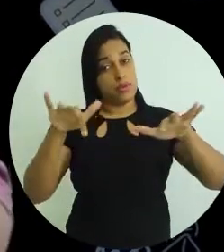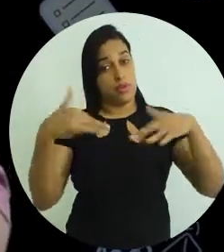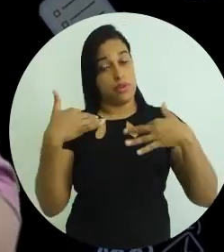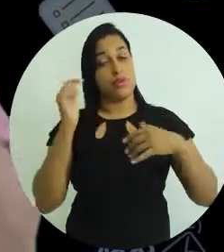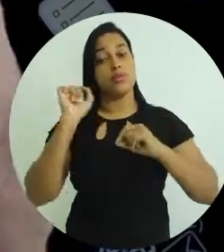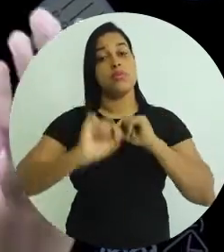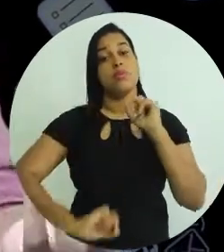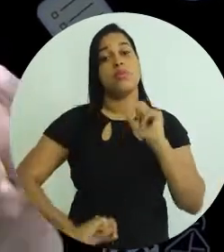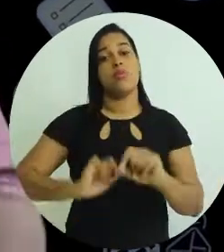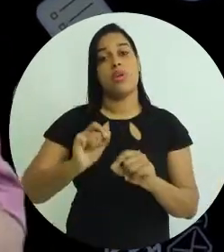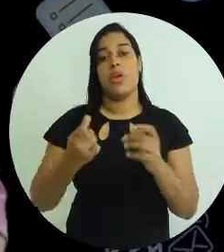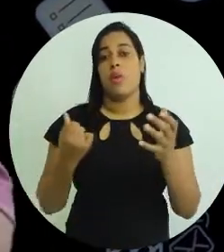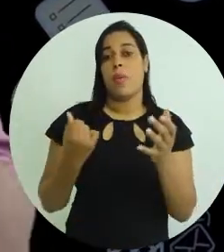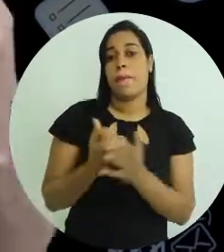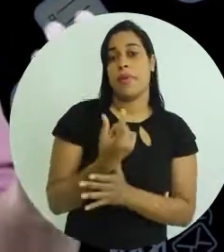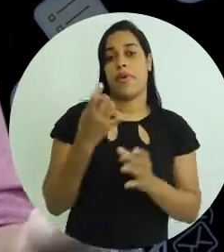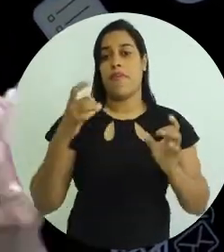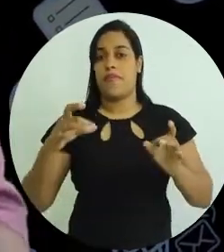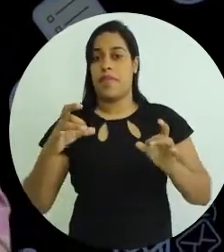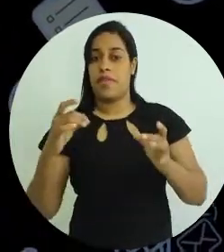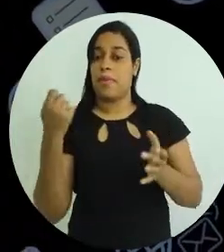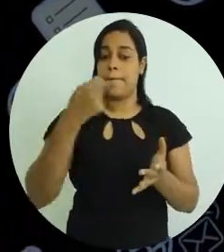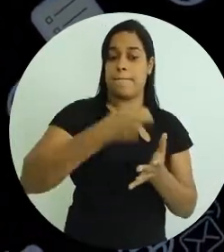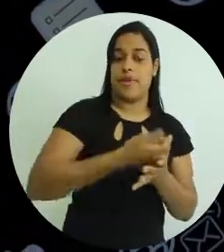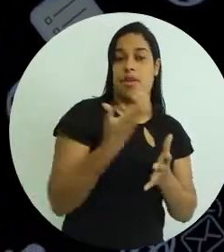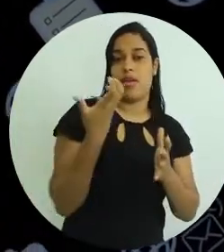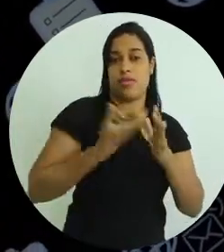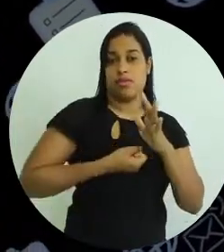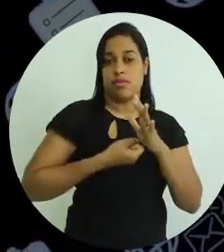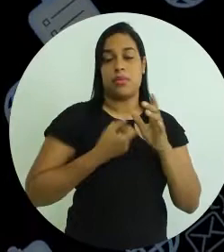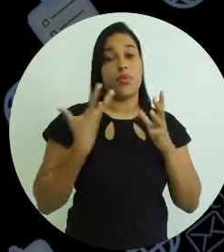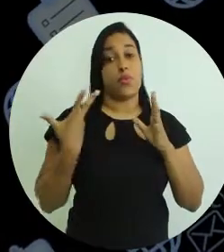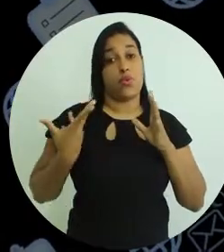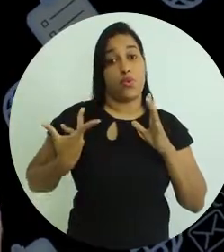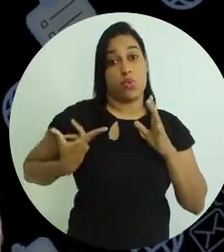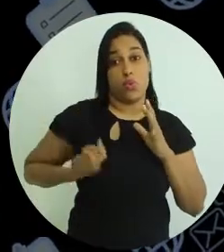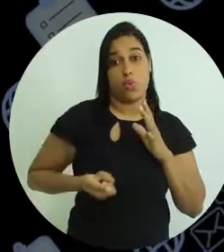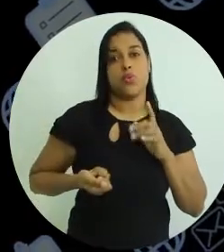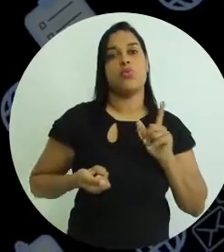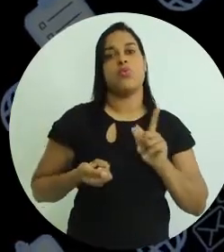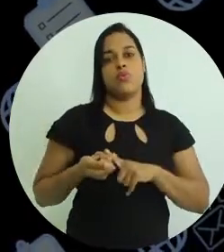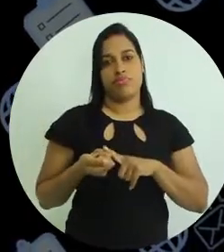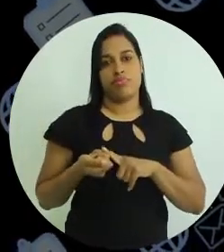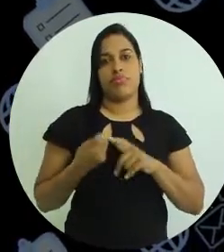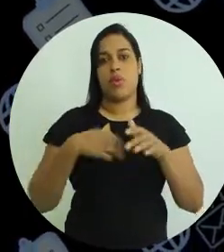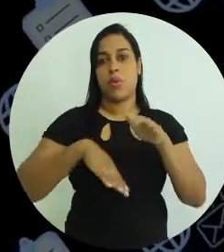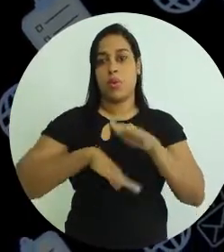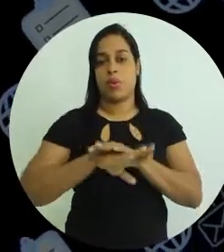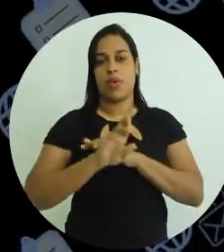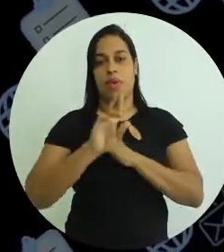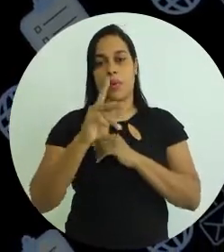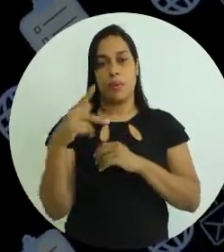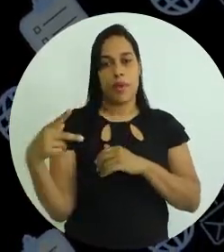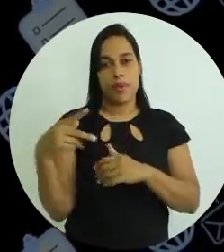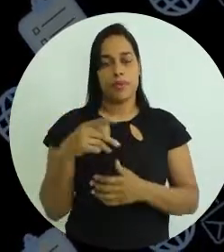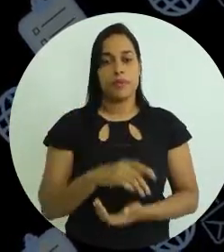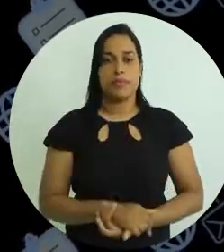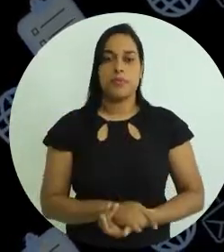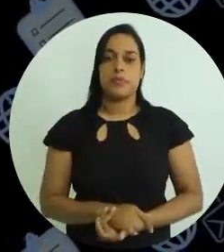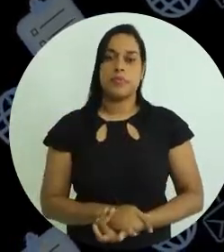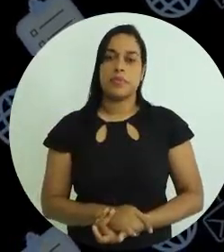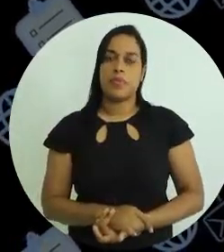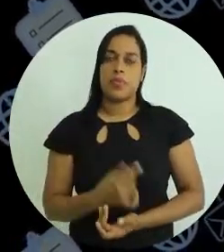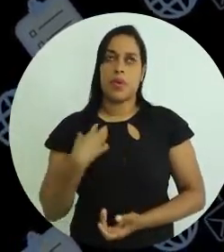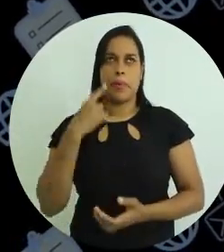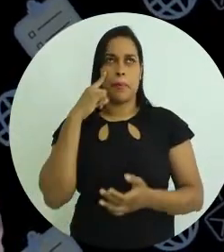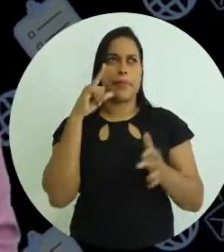de comprar, vender, pagar, receber, tudo isso é colocado no ERP. Aí você agora pode estar